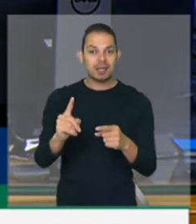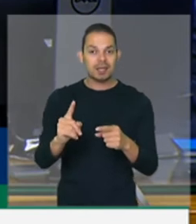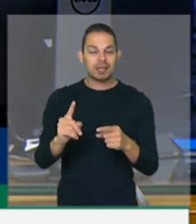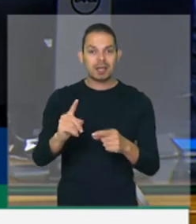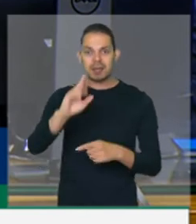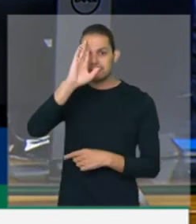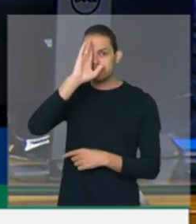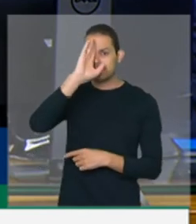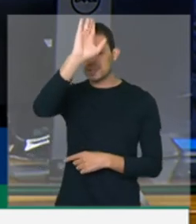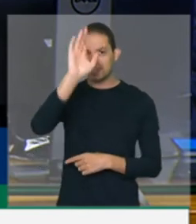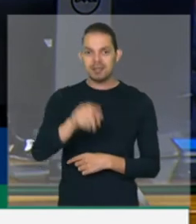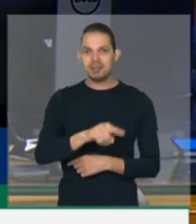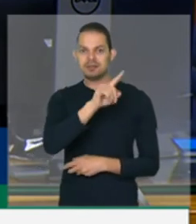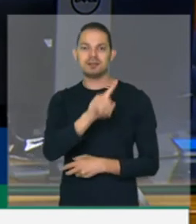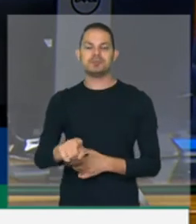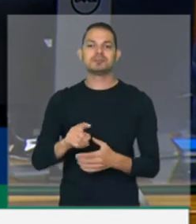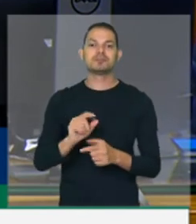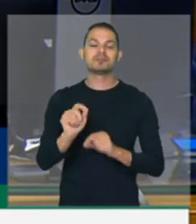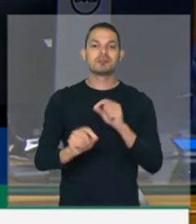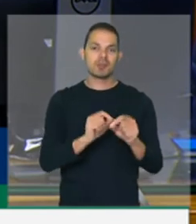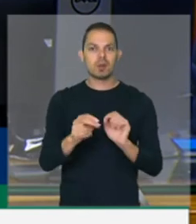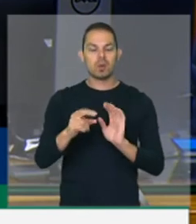das inviolabilidades, a do regime